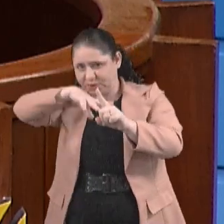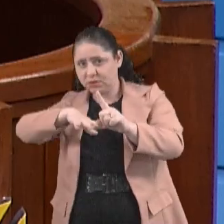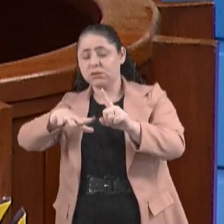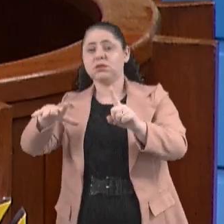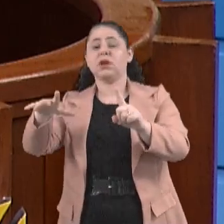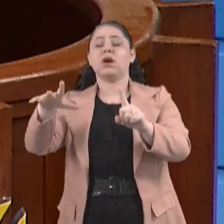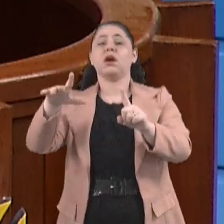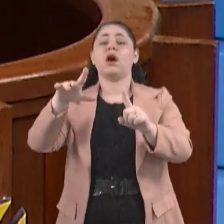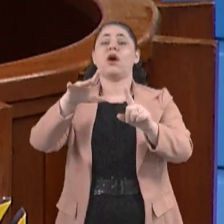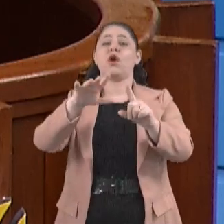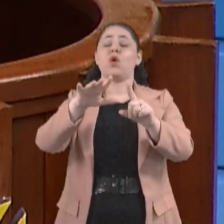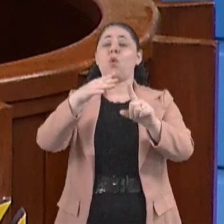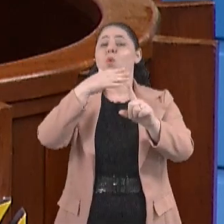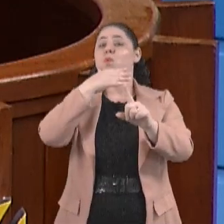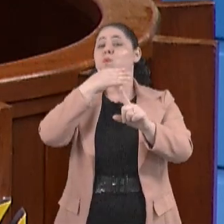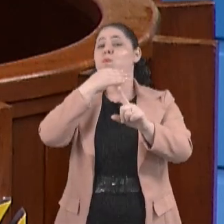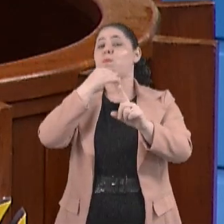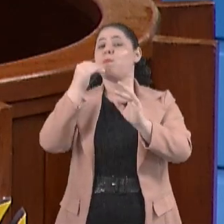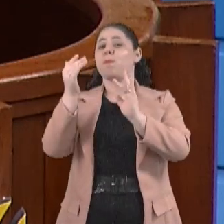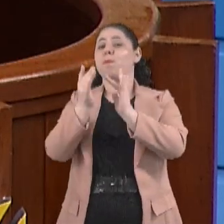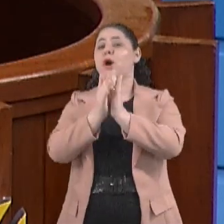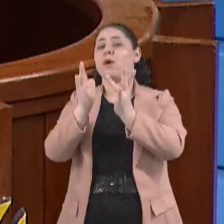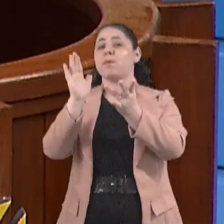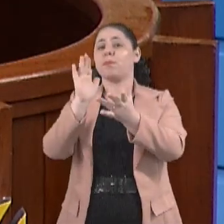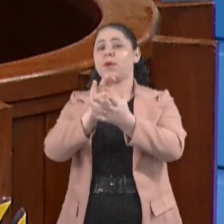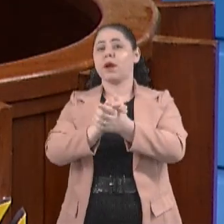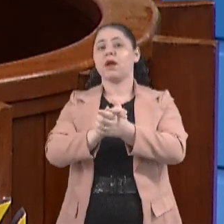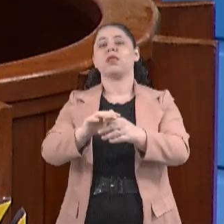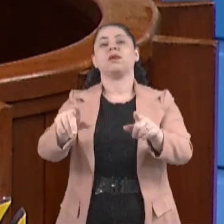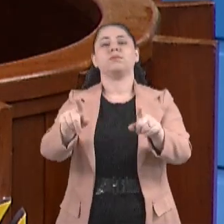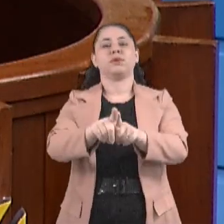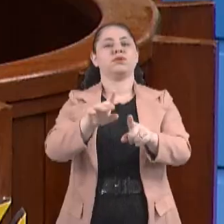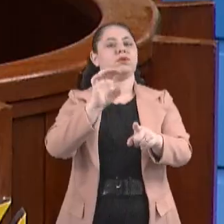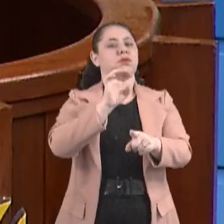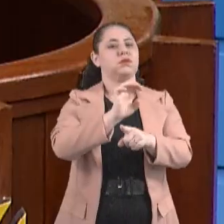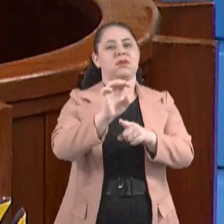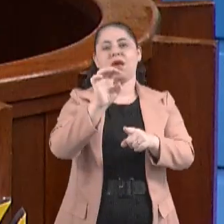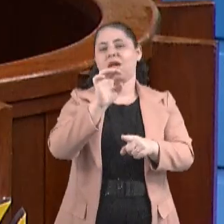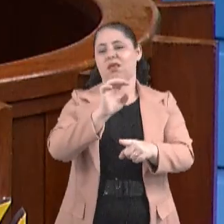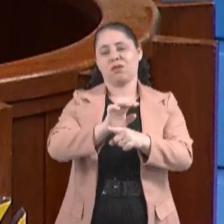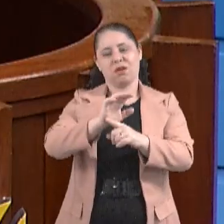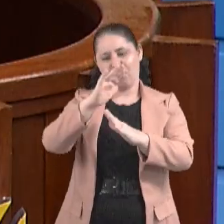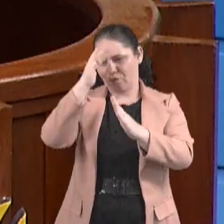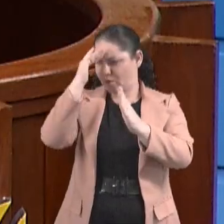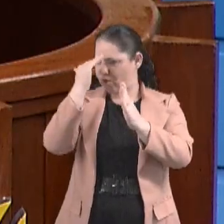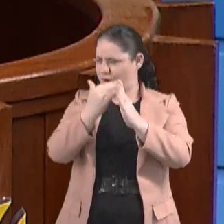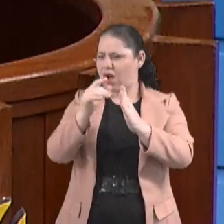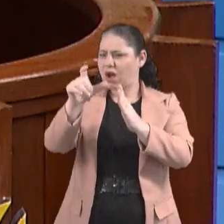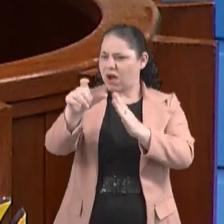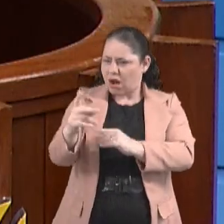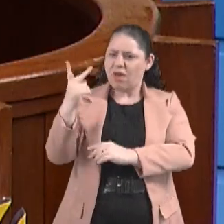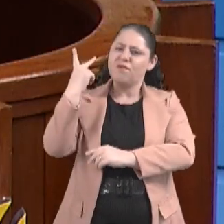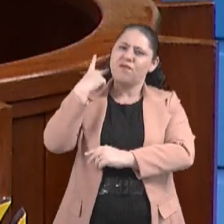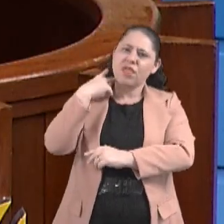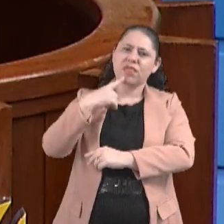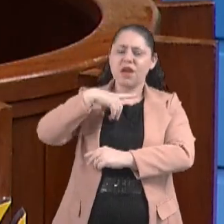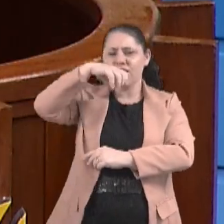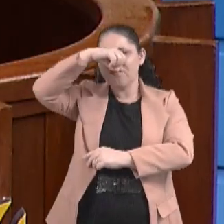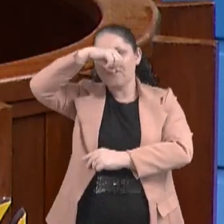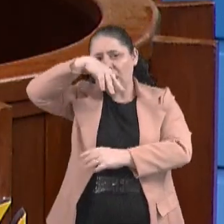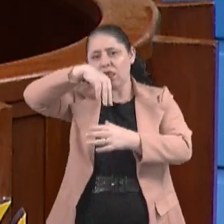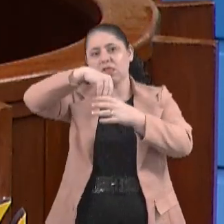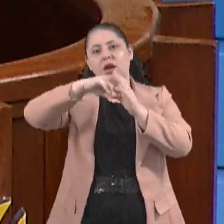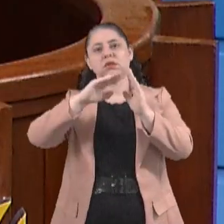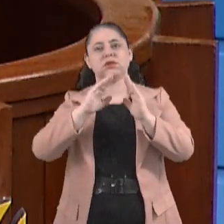violentada pelo marido, mas também pelo Estado, que não reconhecia que havia